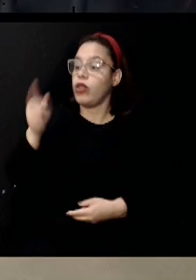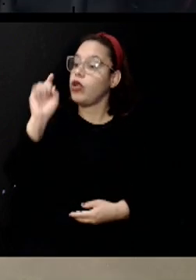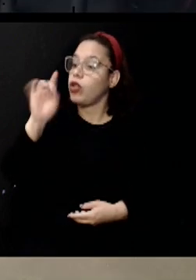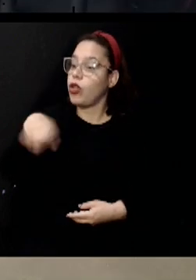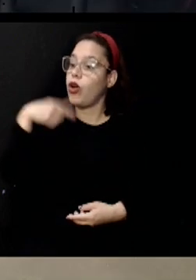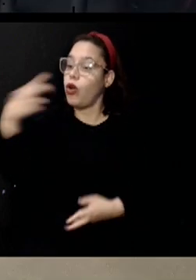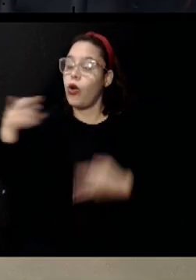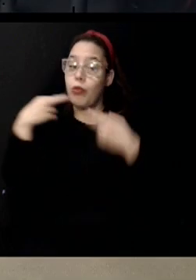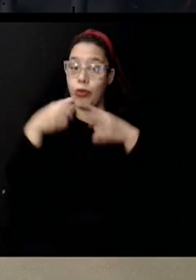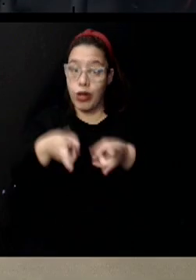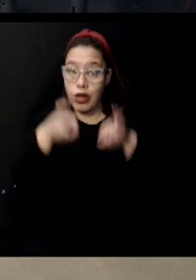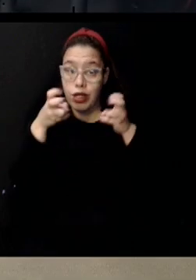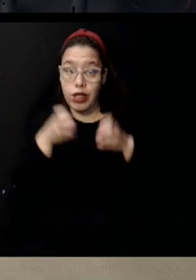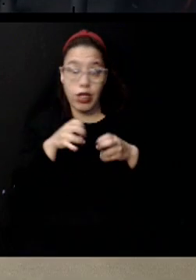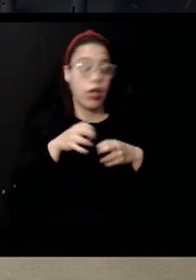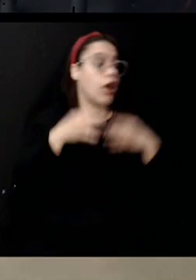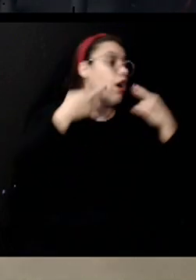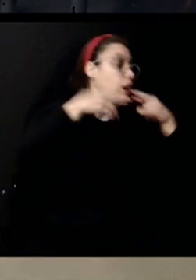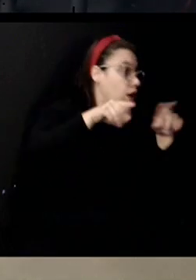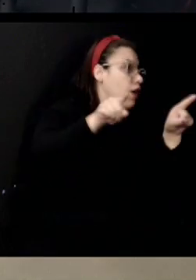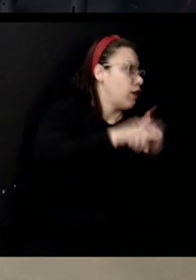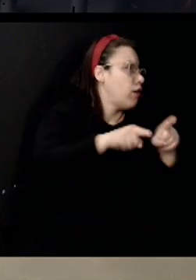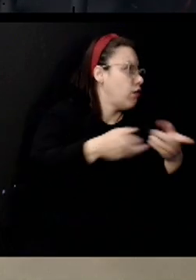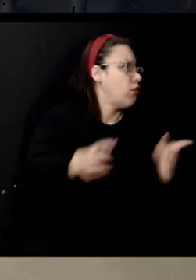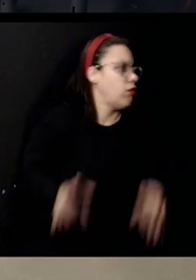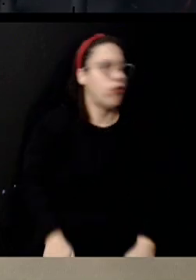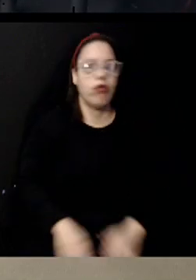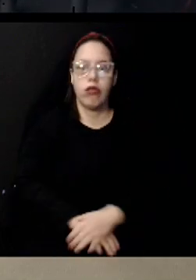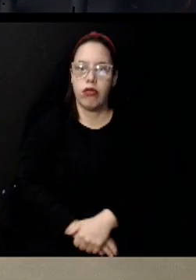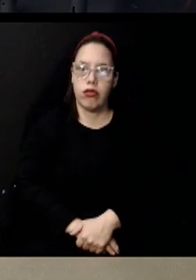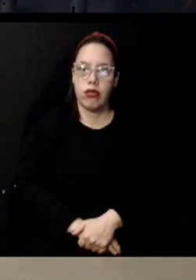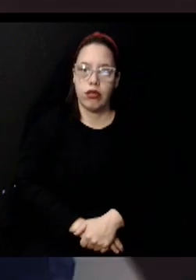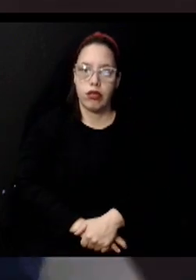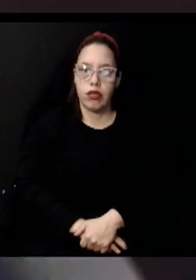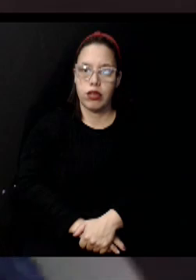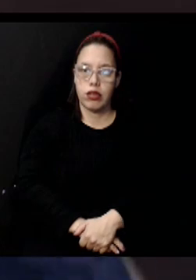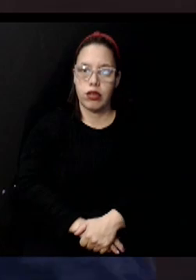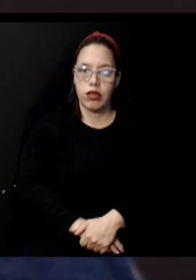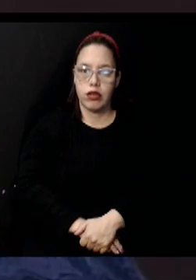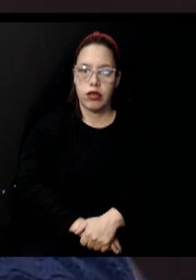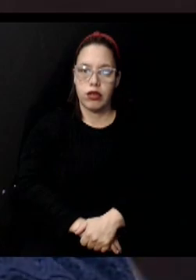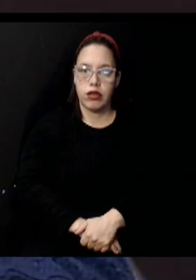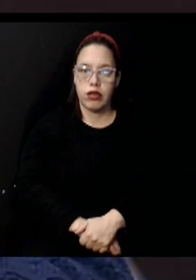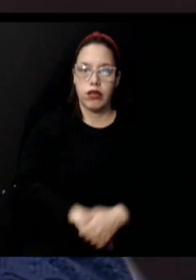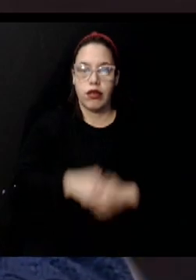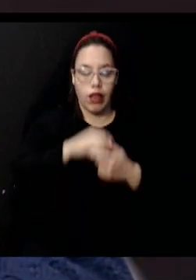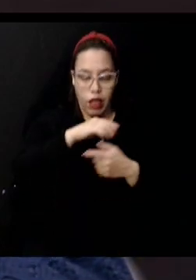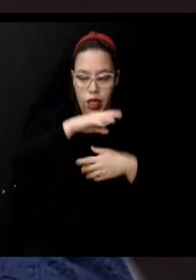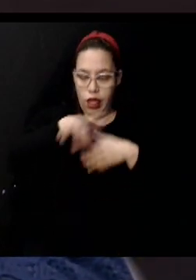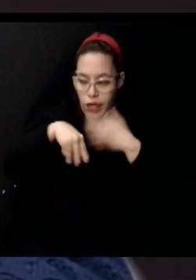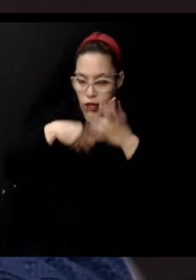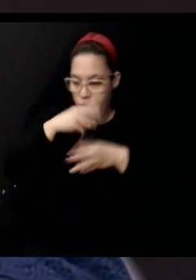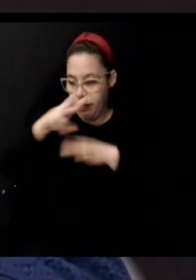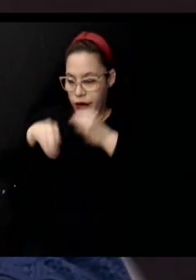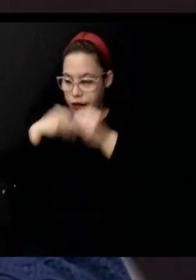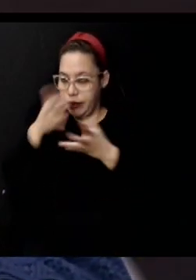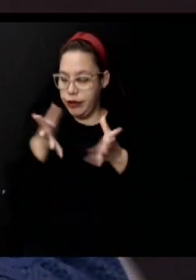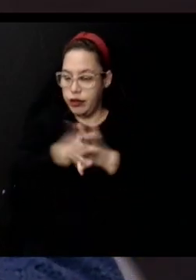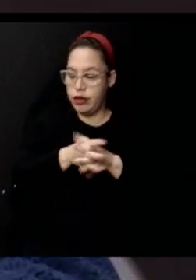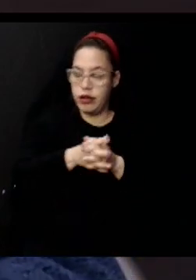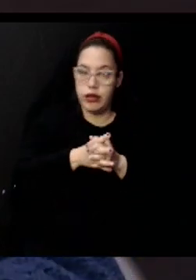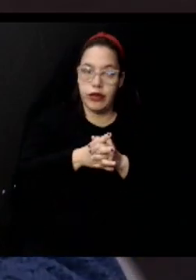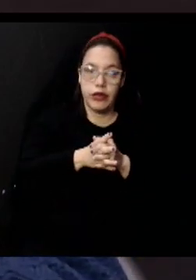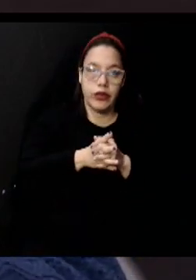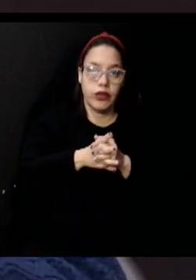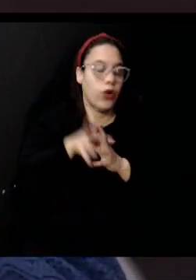e acaba reclamando também Percebeu do isso? Tá outro, reclamando do Percebeu? outro, né, e né, tá tá Então, reclamando reclamando do do outro, e outro, vai né. naquela coisa. Mas aí é a questão do ouvir.